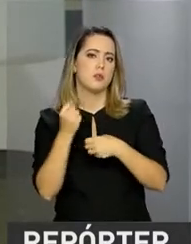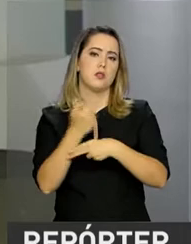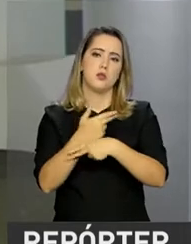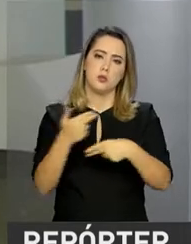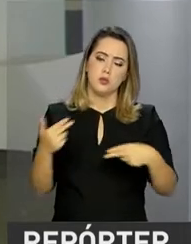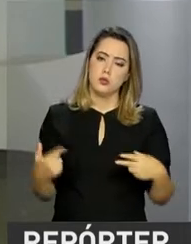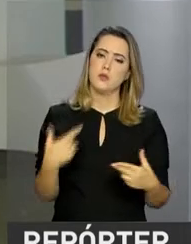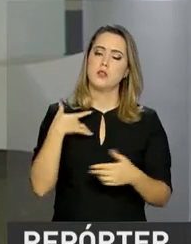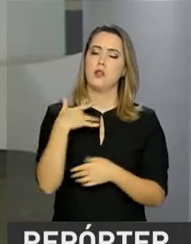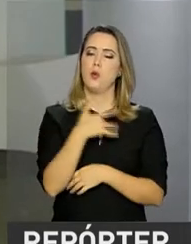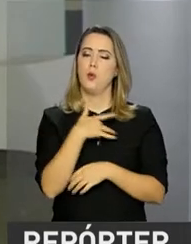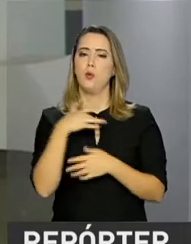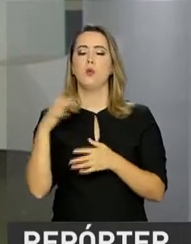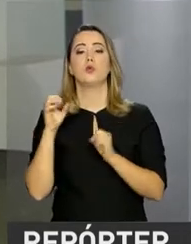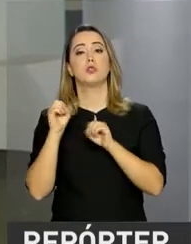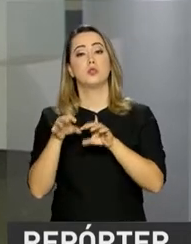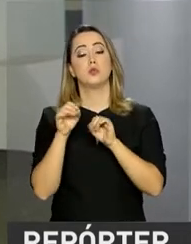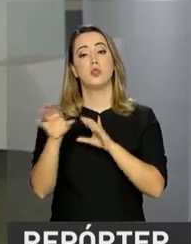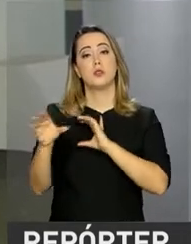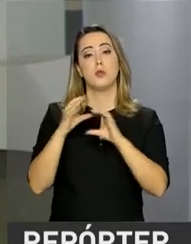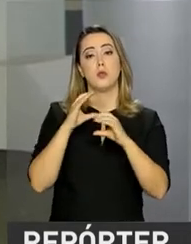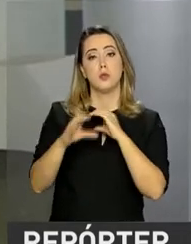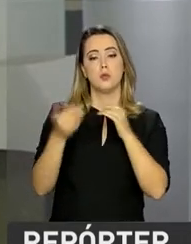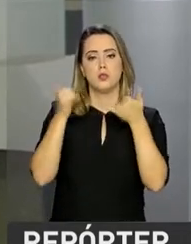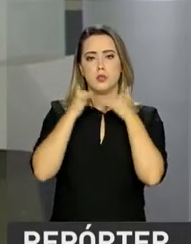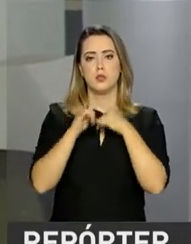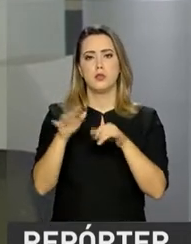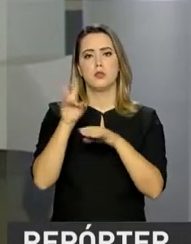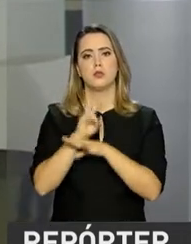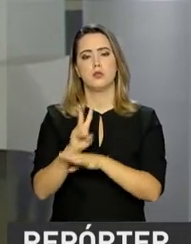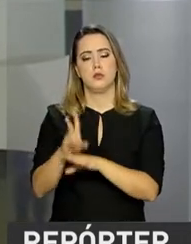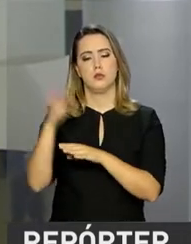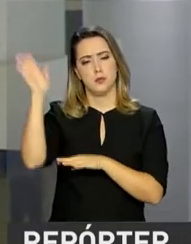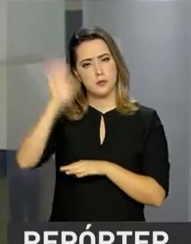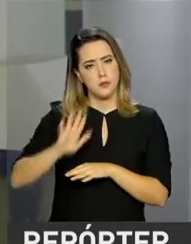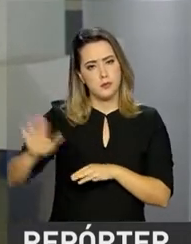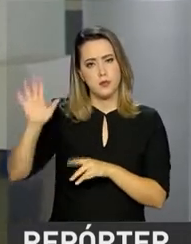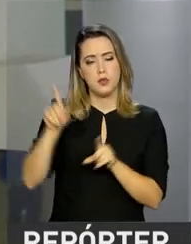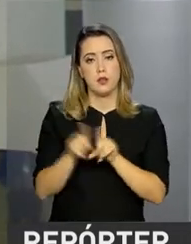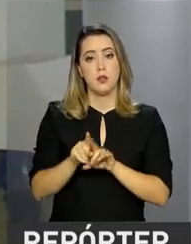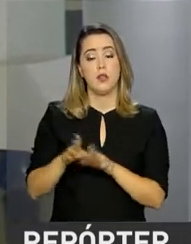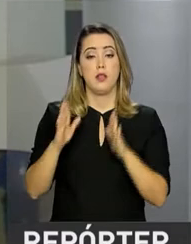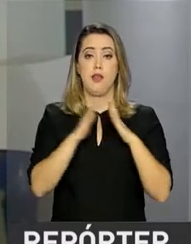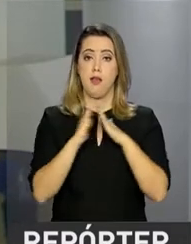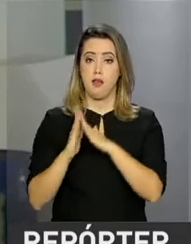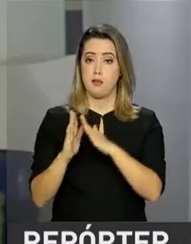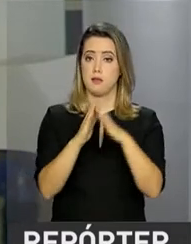educação, esporte, comunicação, energia, defesa nacional e habitação.